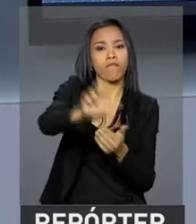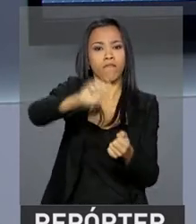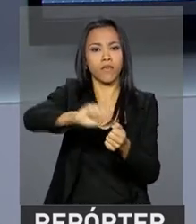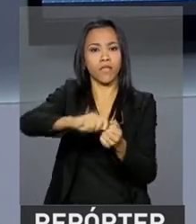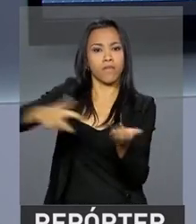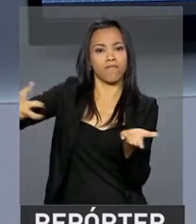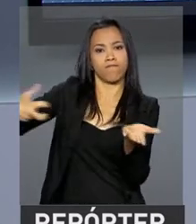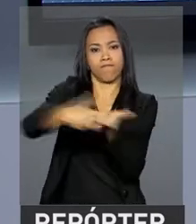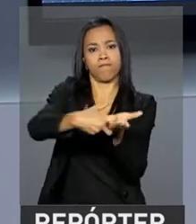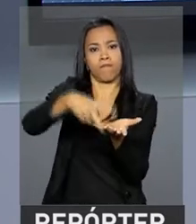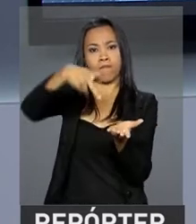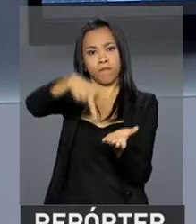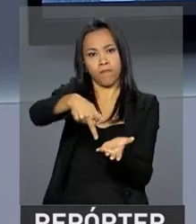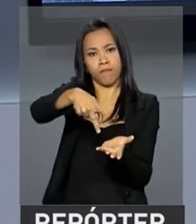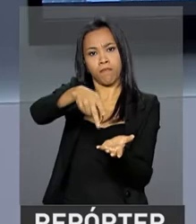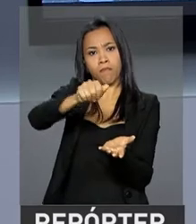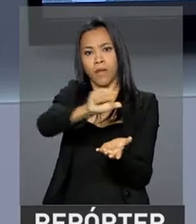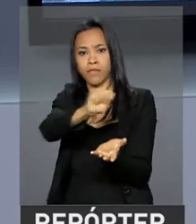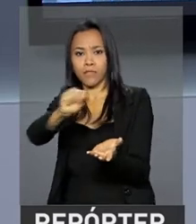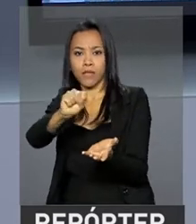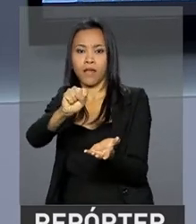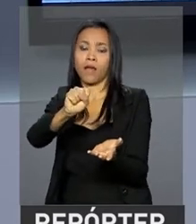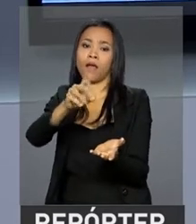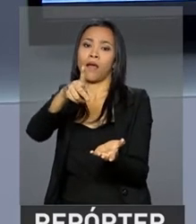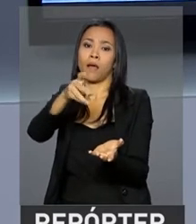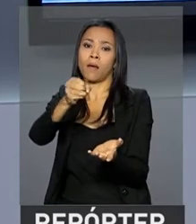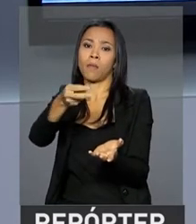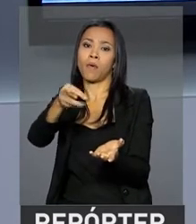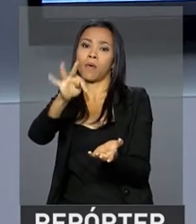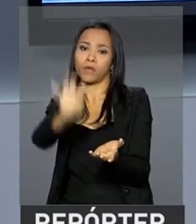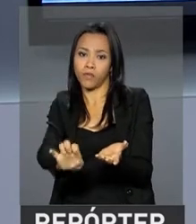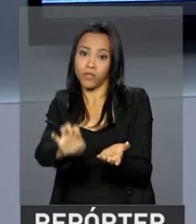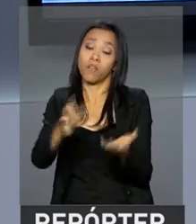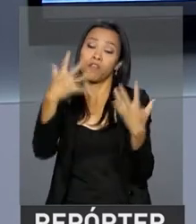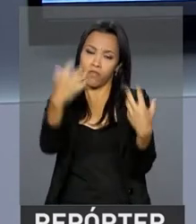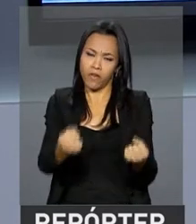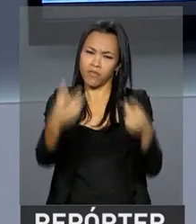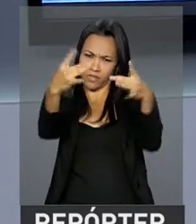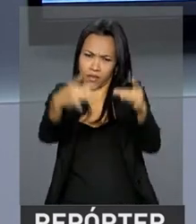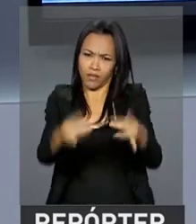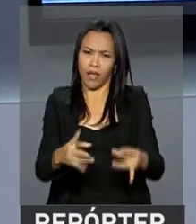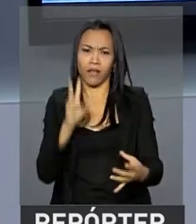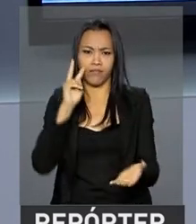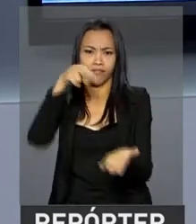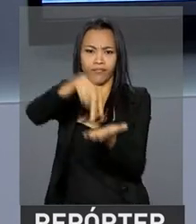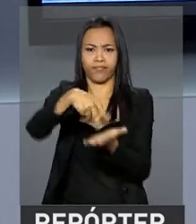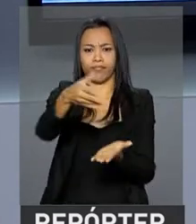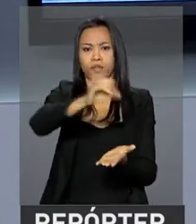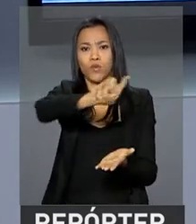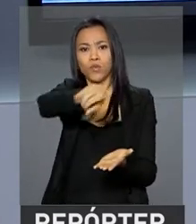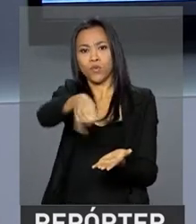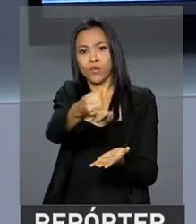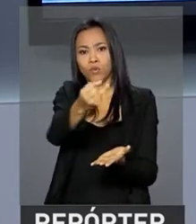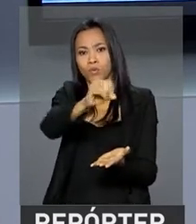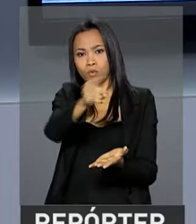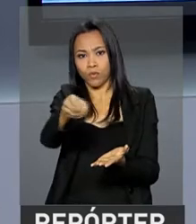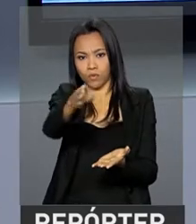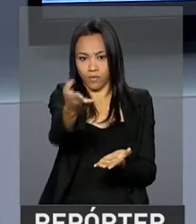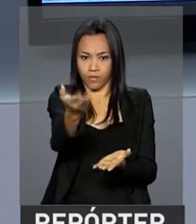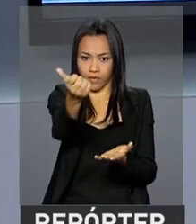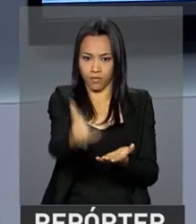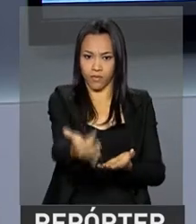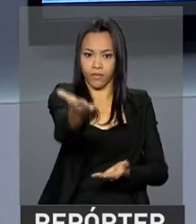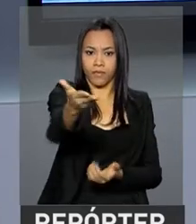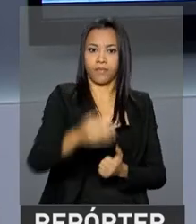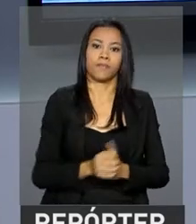todo o país. Vamos então ao Palácio do Planalto saber os detalhes ao vivo com o repórter João Pedro Neto. Bom dia, João.